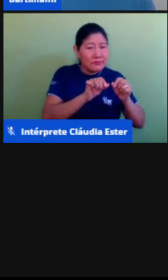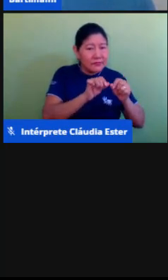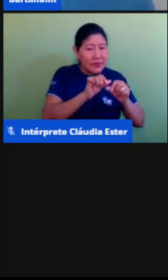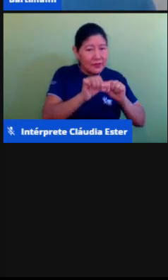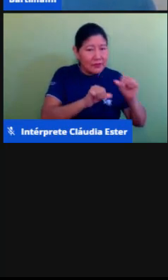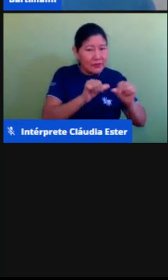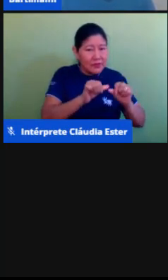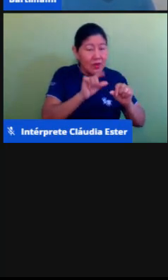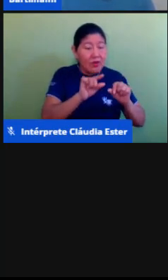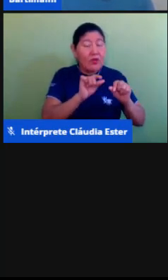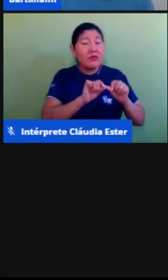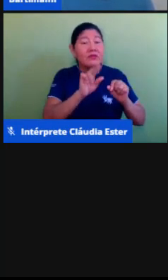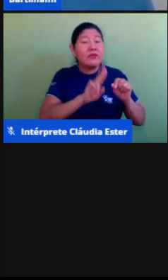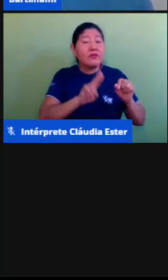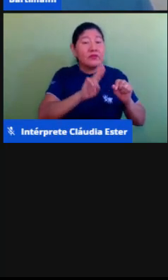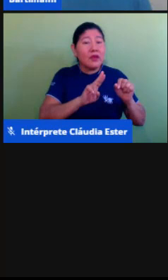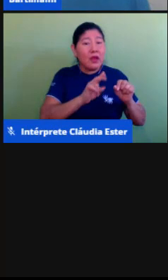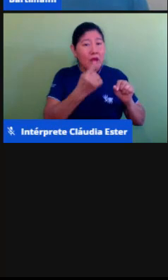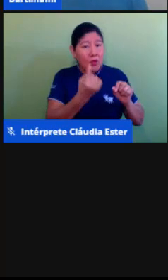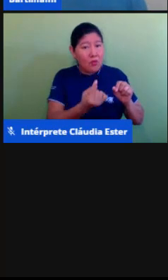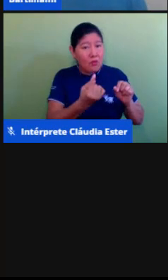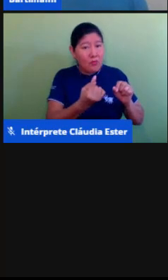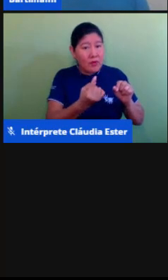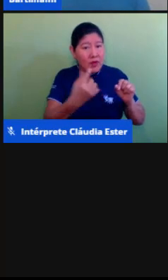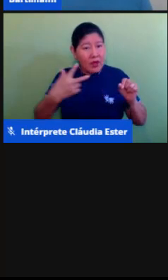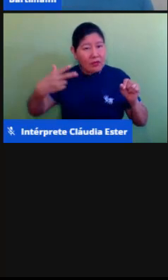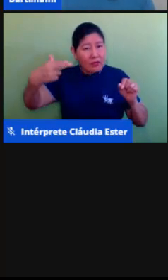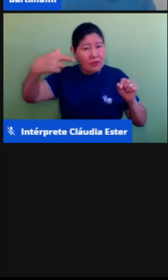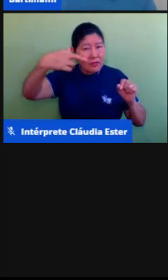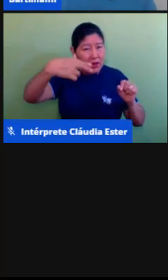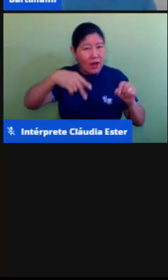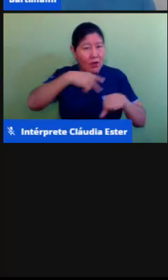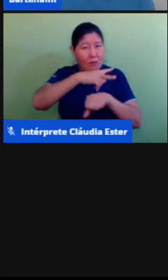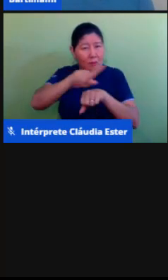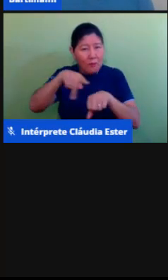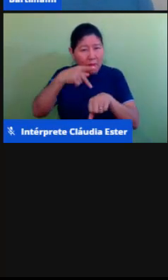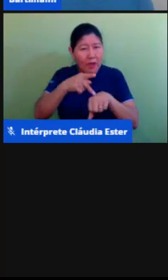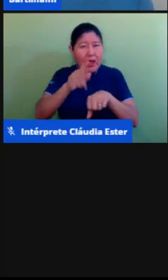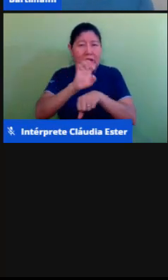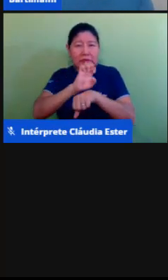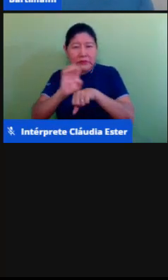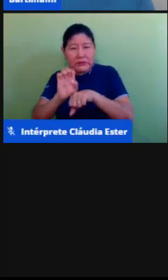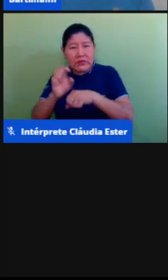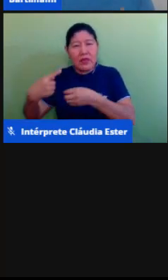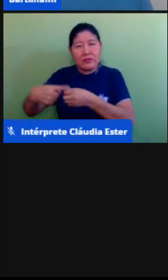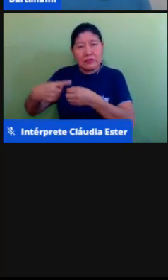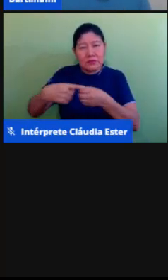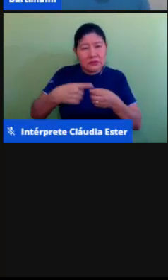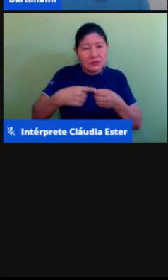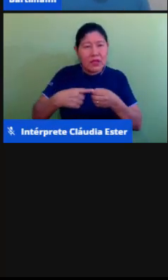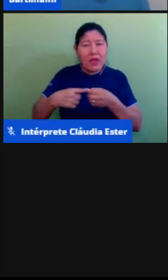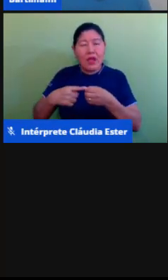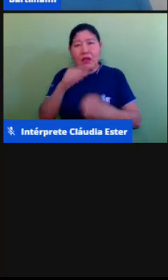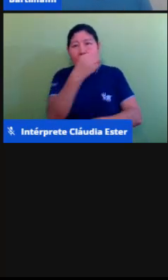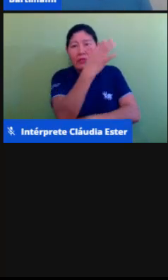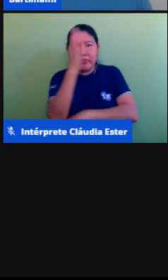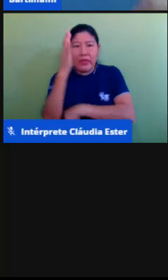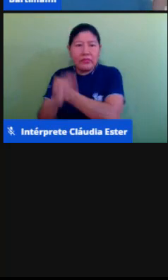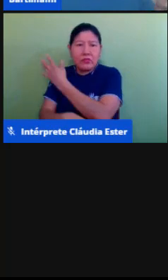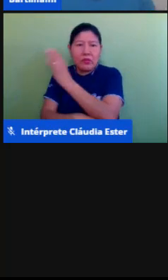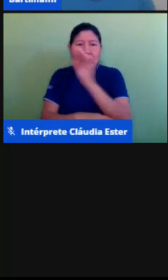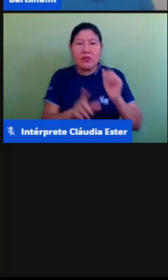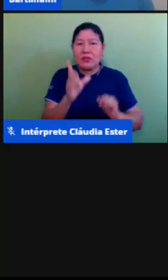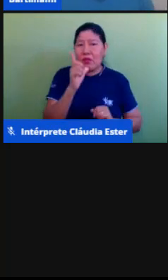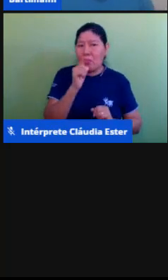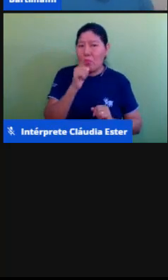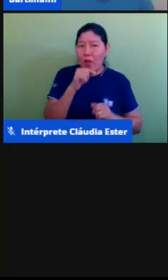é trabalhar com recorte territorial. Quero trabalhar com o país, quero trabalhar com o estado, com o município, com o bioma ou com a bacia hidrográfica.